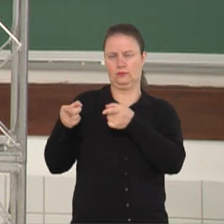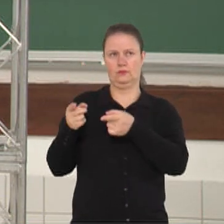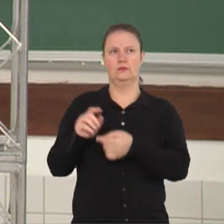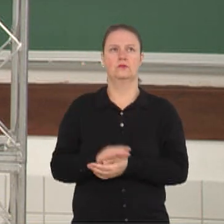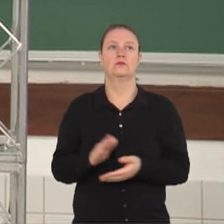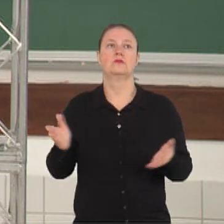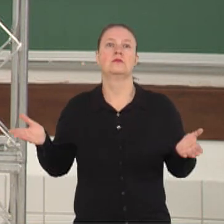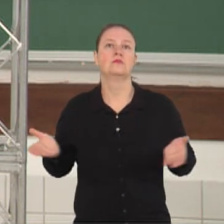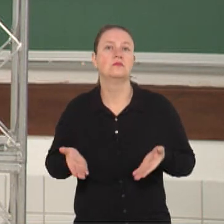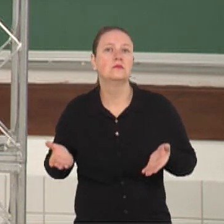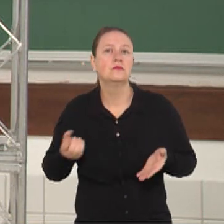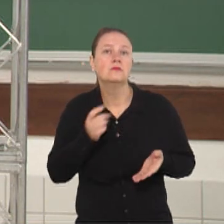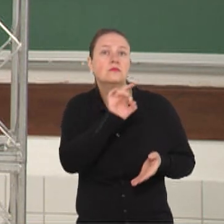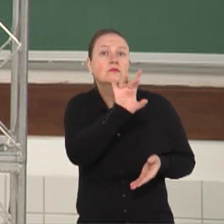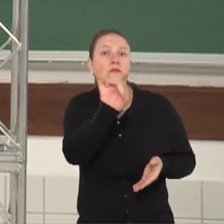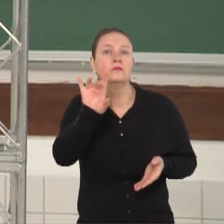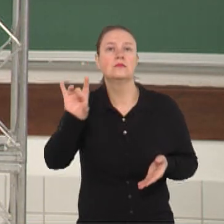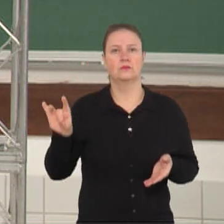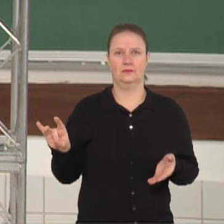Bem, agora é com você.